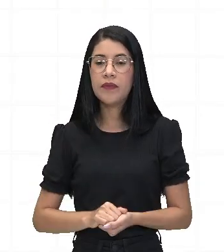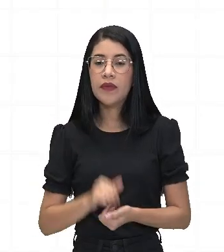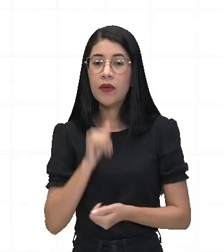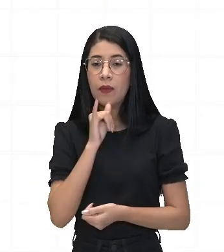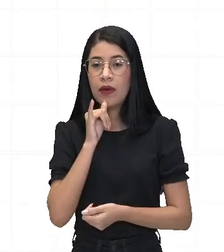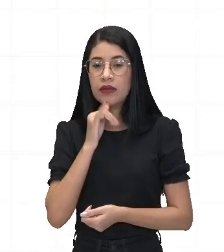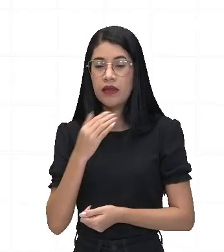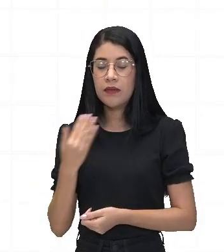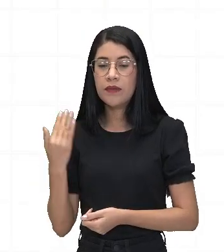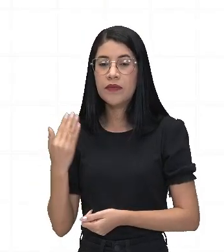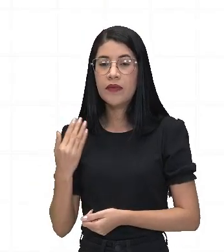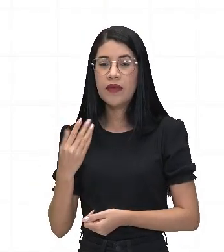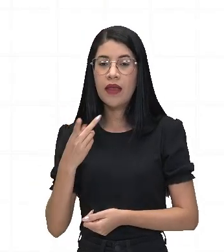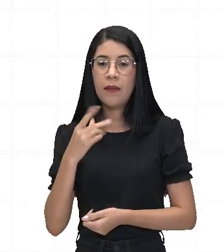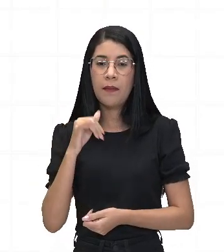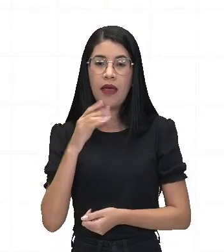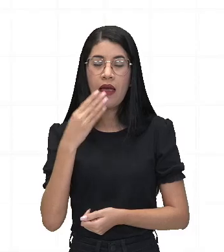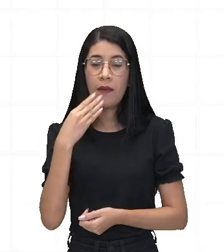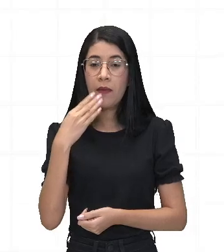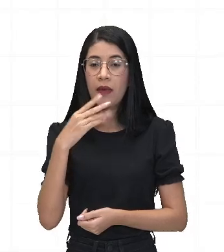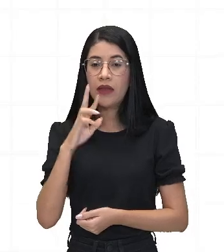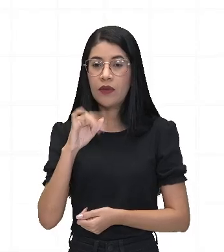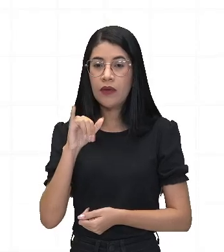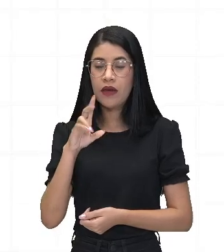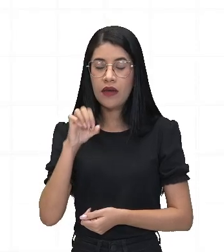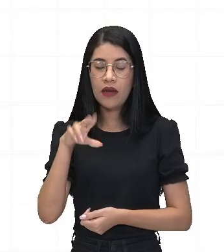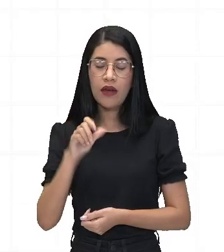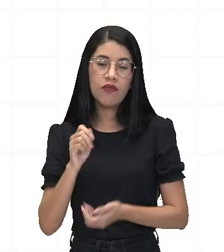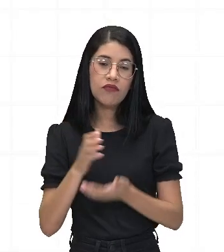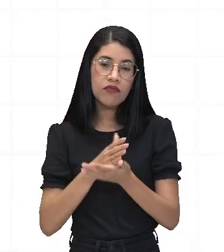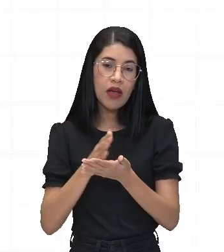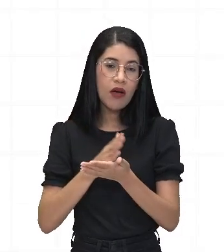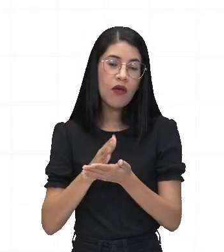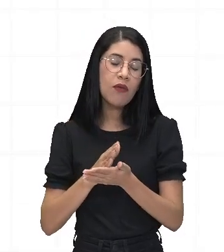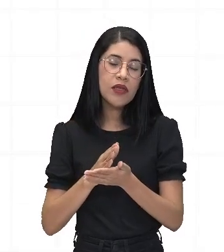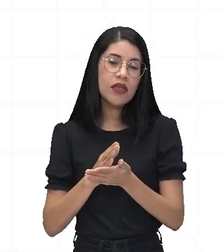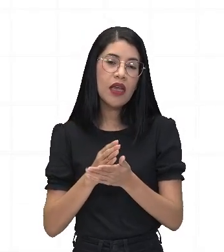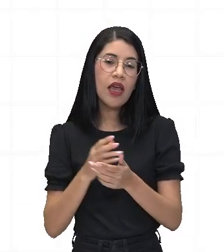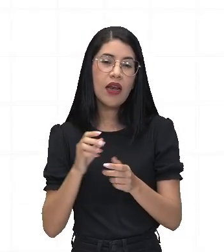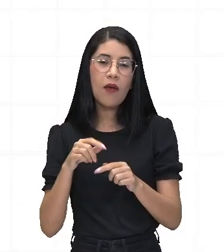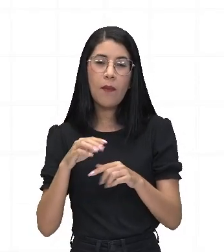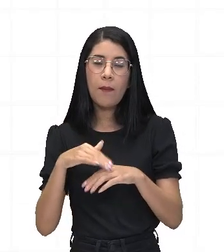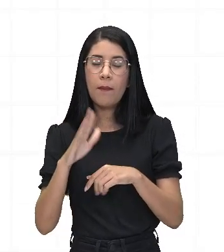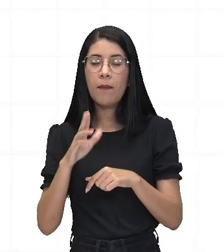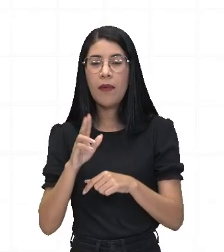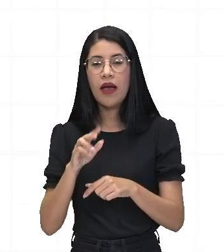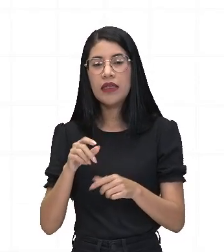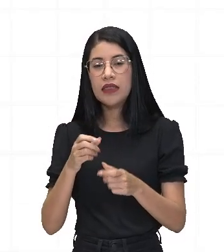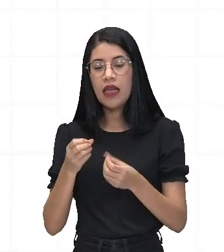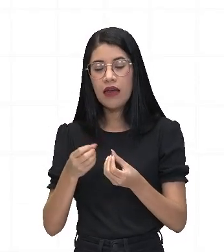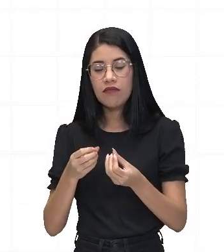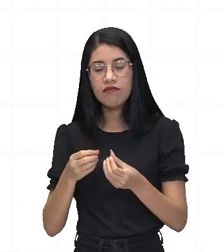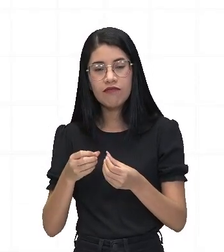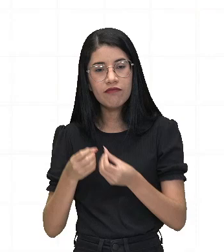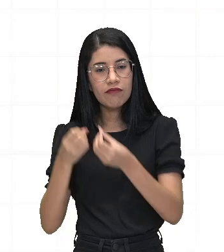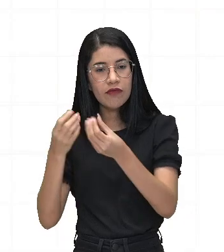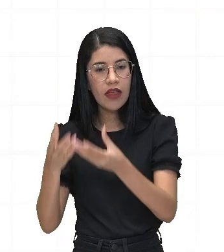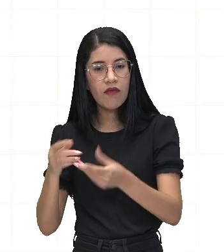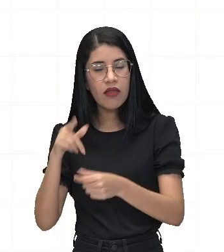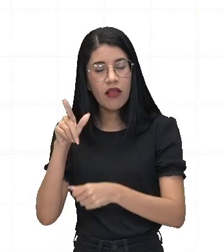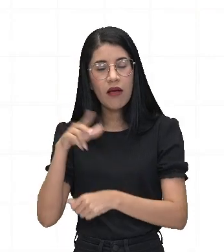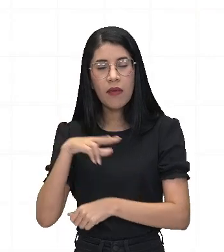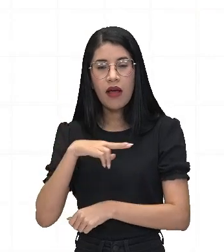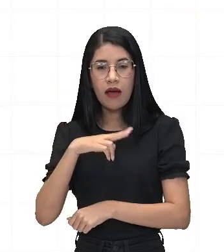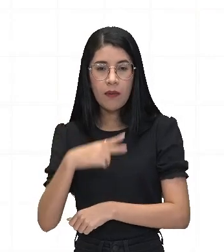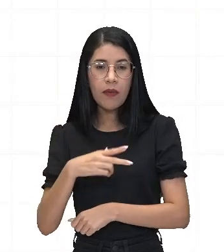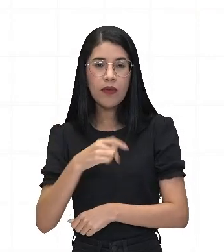reino, né, que foram algumas das drogas do sertão aí que eram enviadas ali para